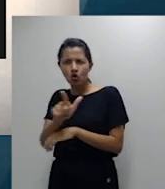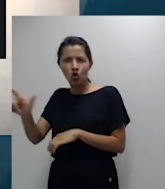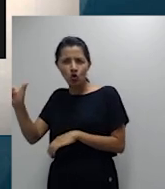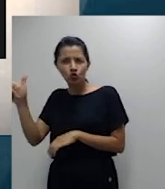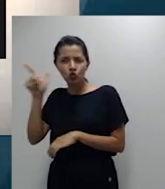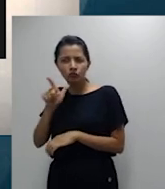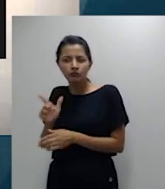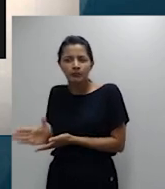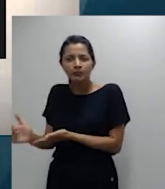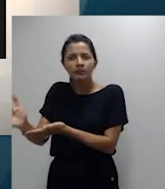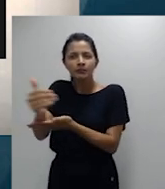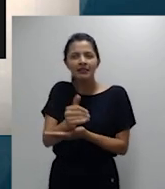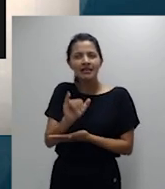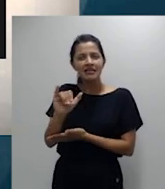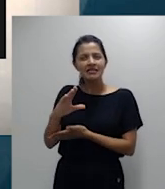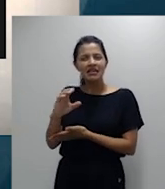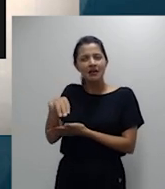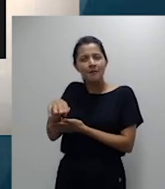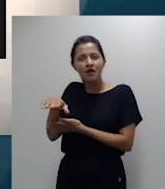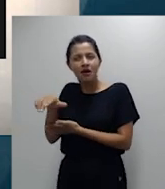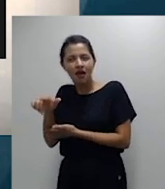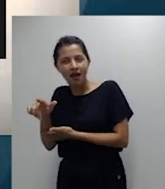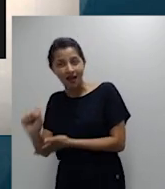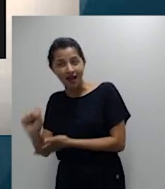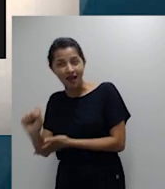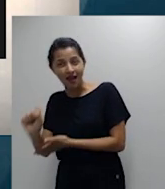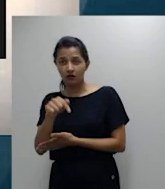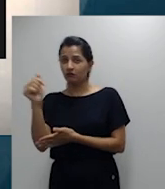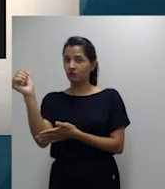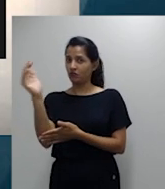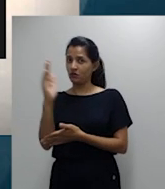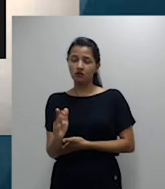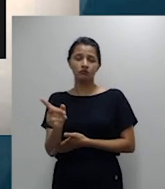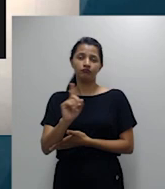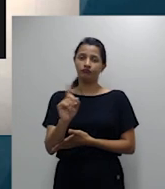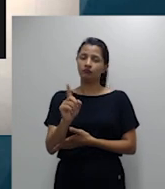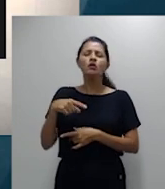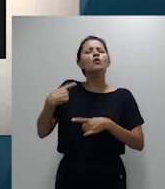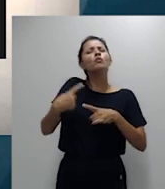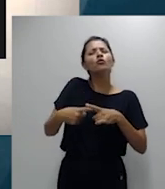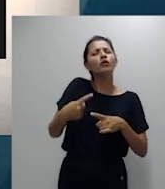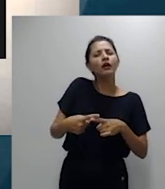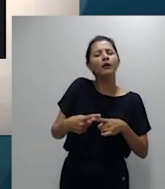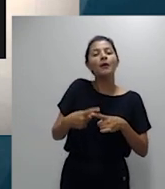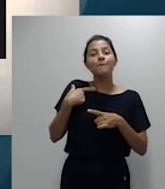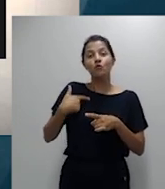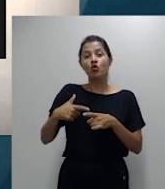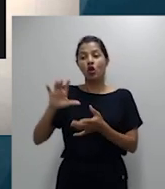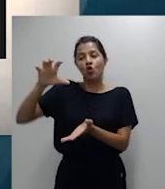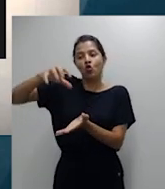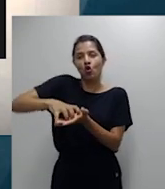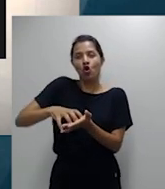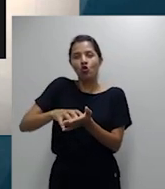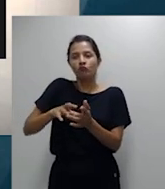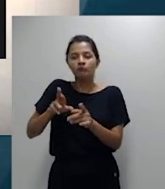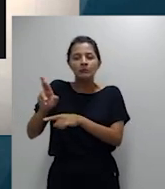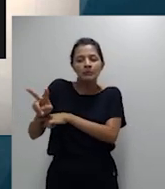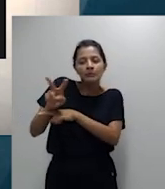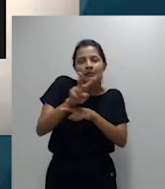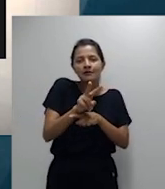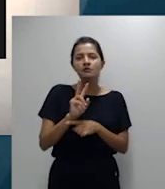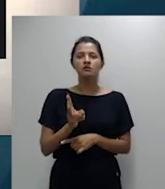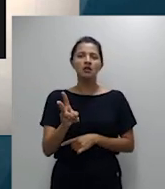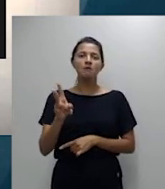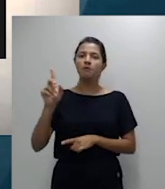ICMS nesse país E por quê Porque o órgão regulador sempre proibiu